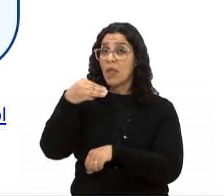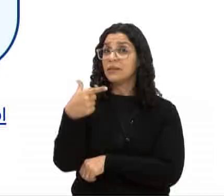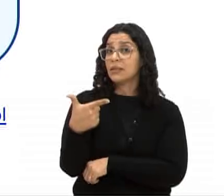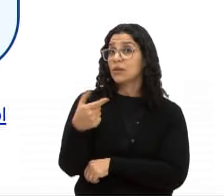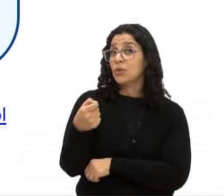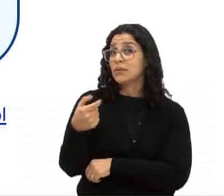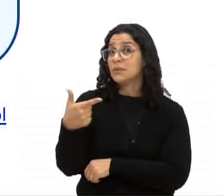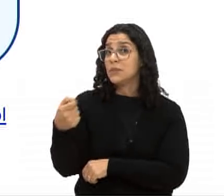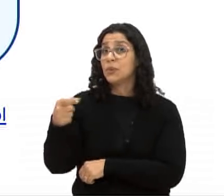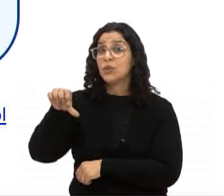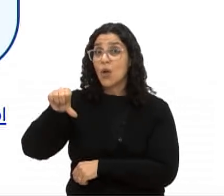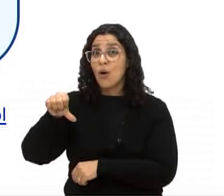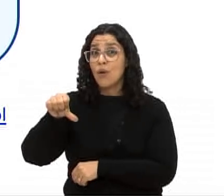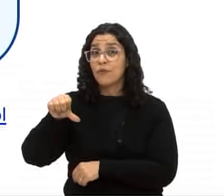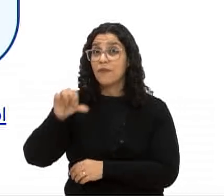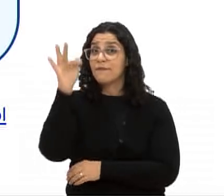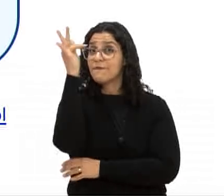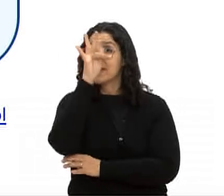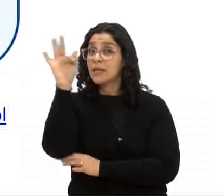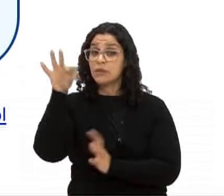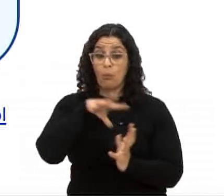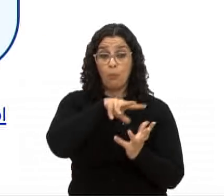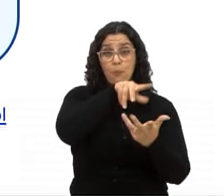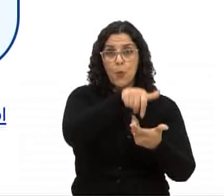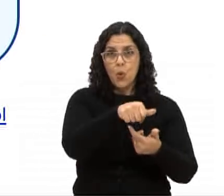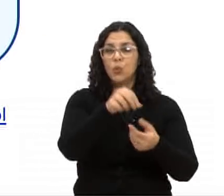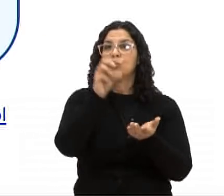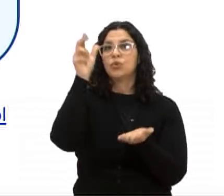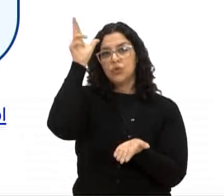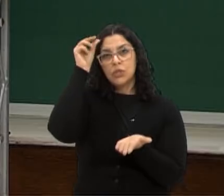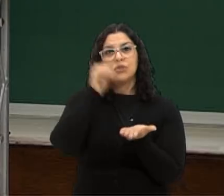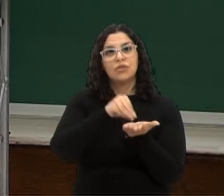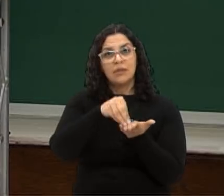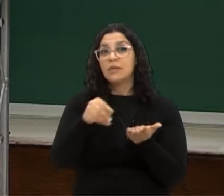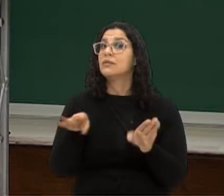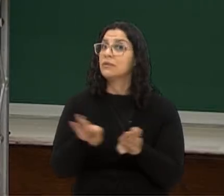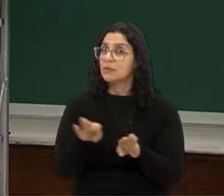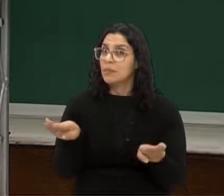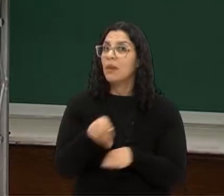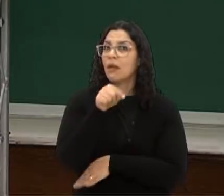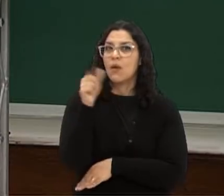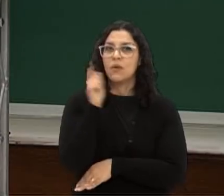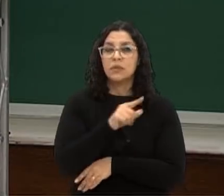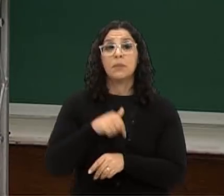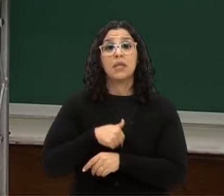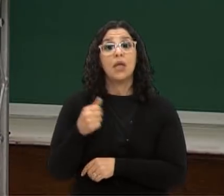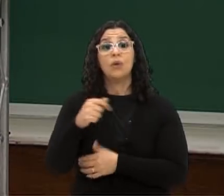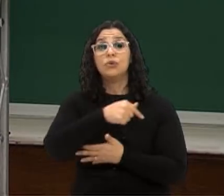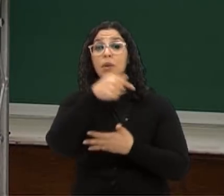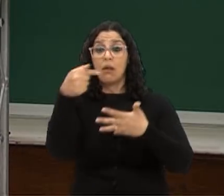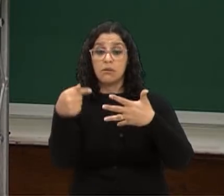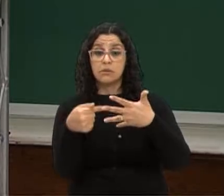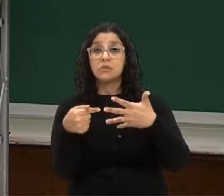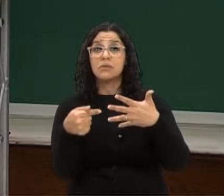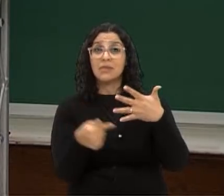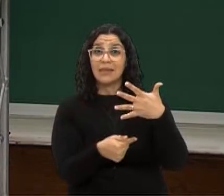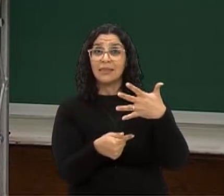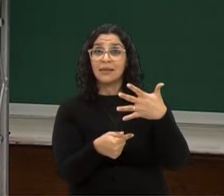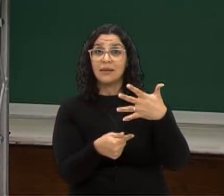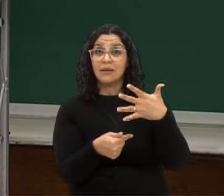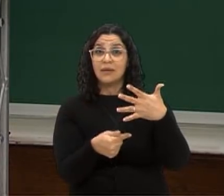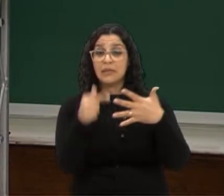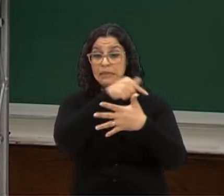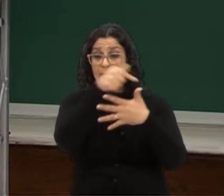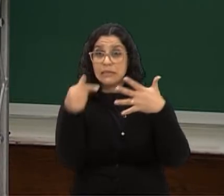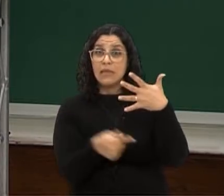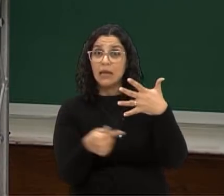2009, Federação Internacional de Xadrez. Então, outro grande mestre internacional aí, né? E é o número 7 do ranking nacional, hoje em dia. Então,